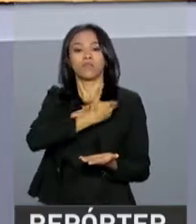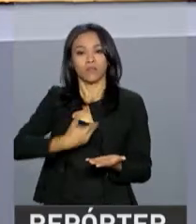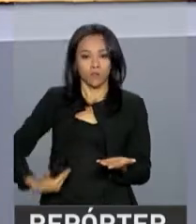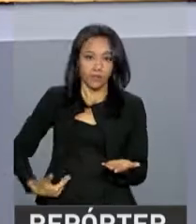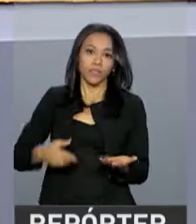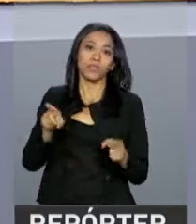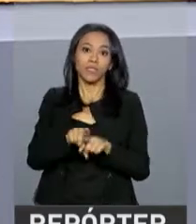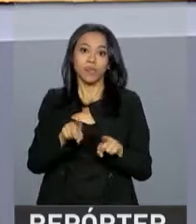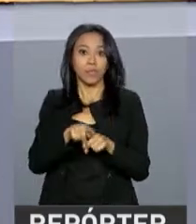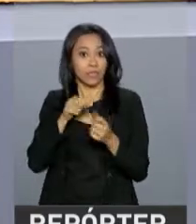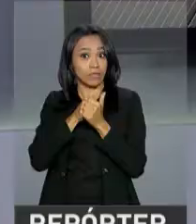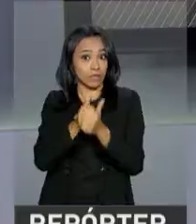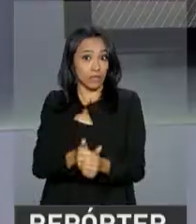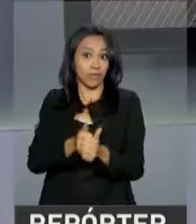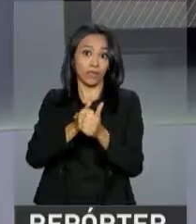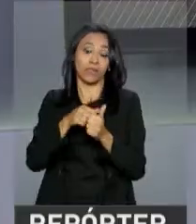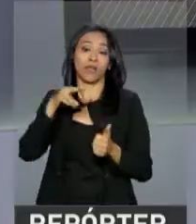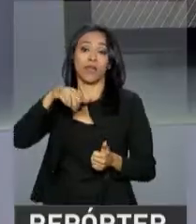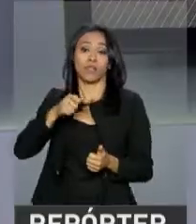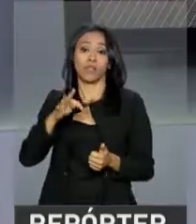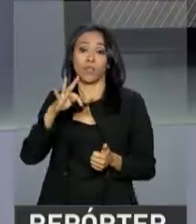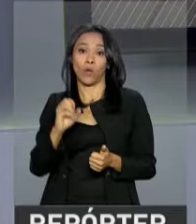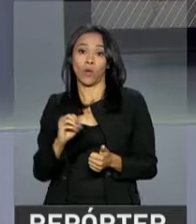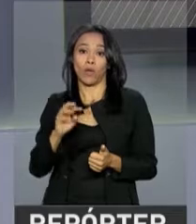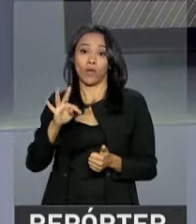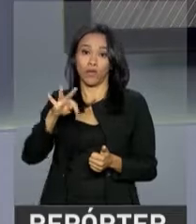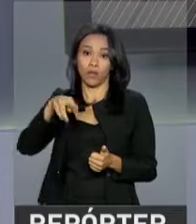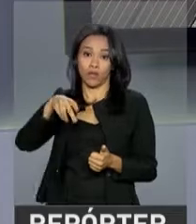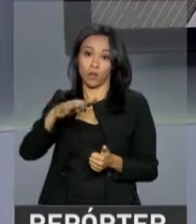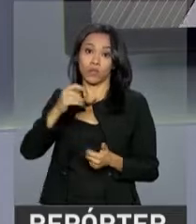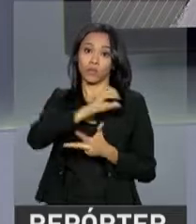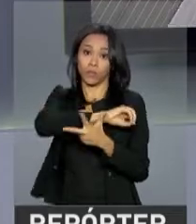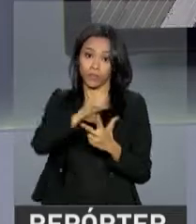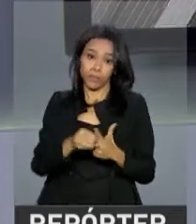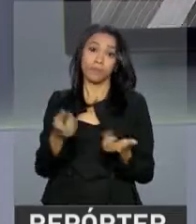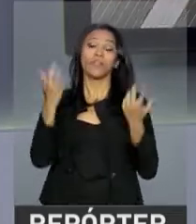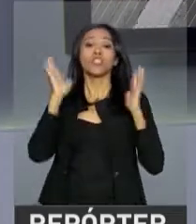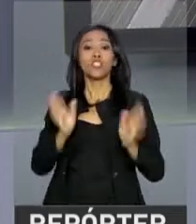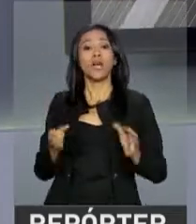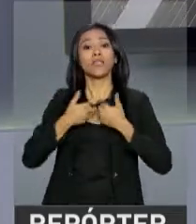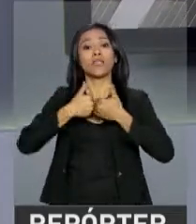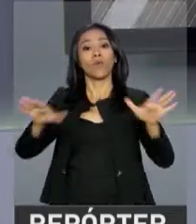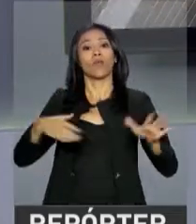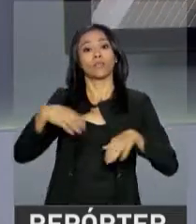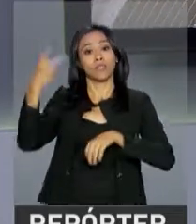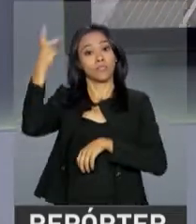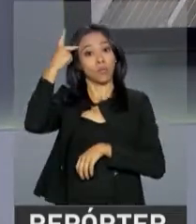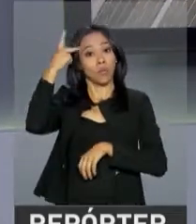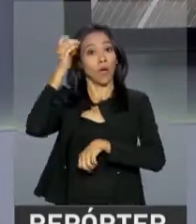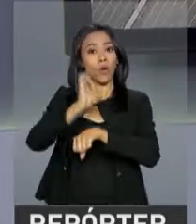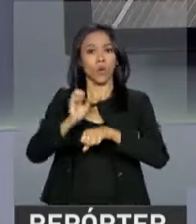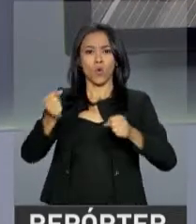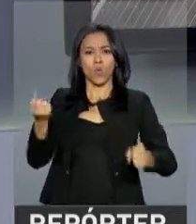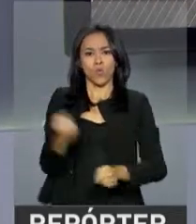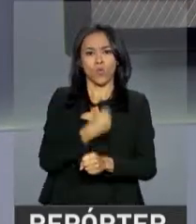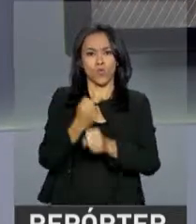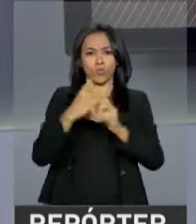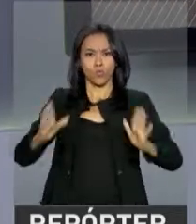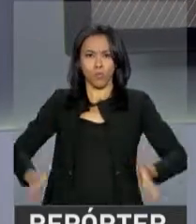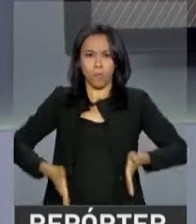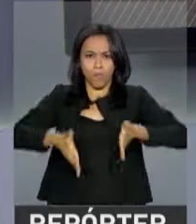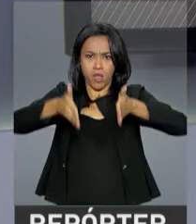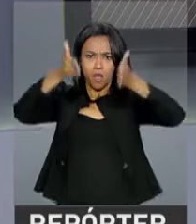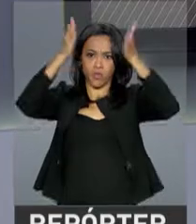notas obtidas no enem foi inaugurado em campinas são paulo o prédio do laboratório nacional de nanotecnologia